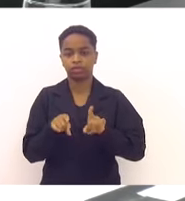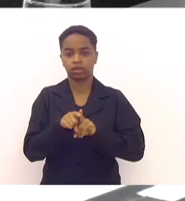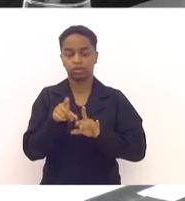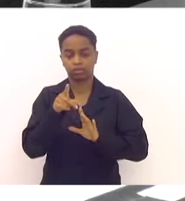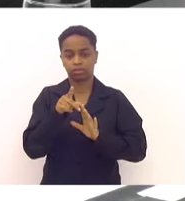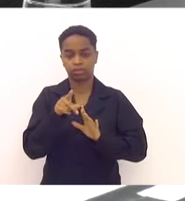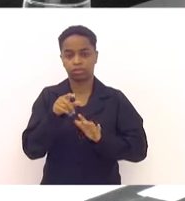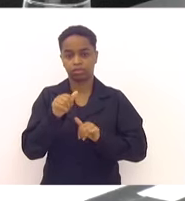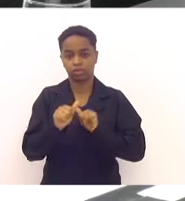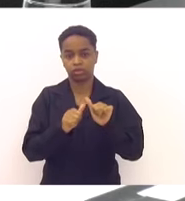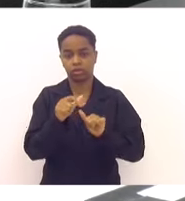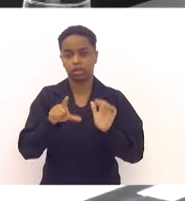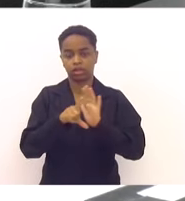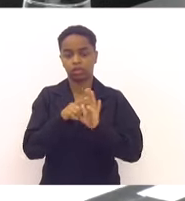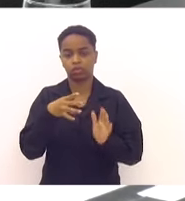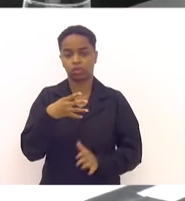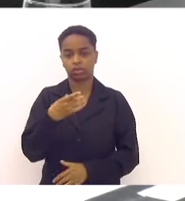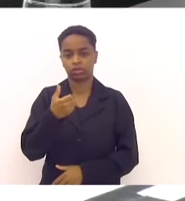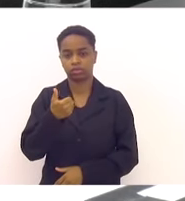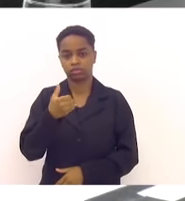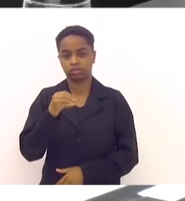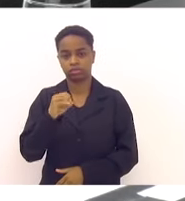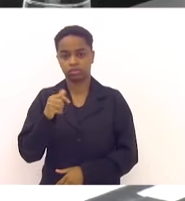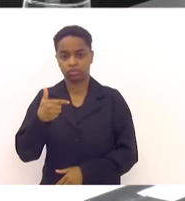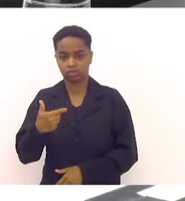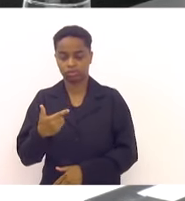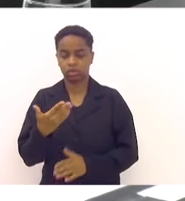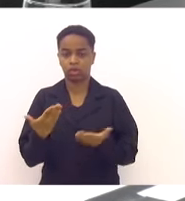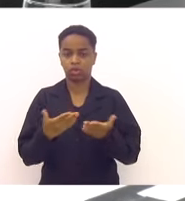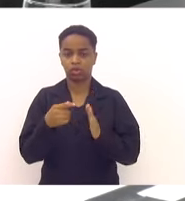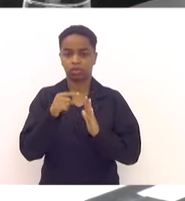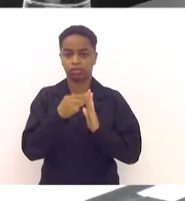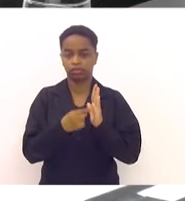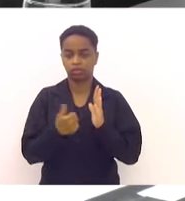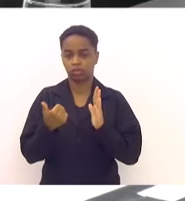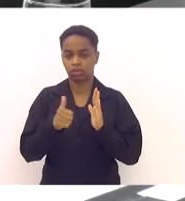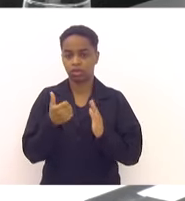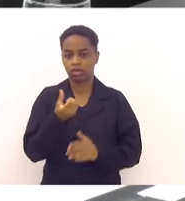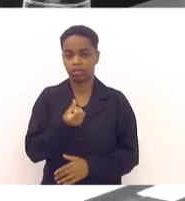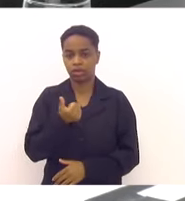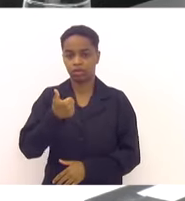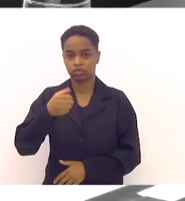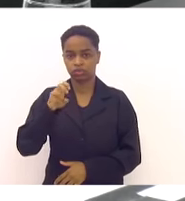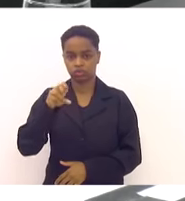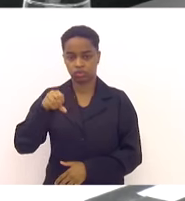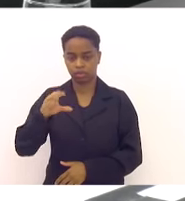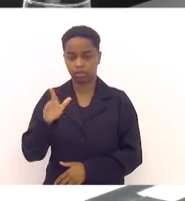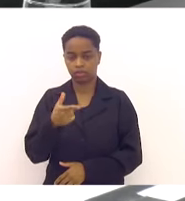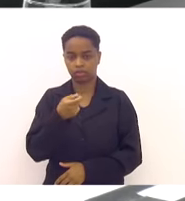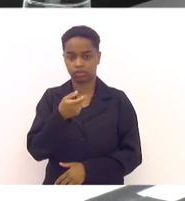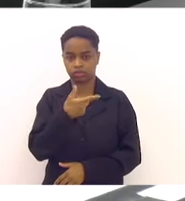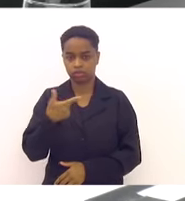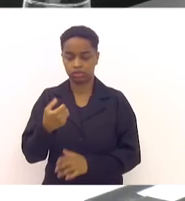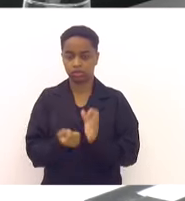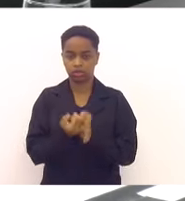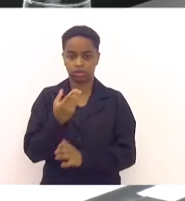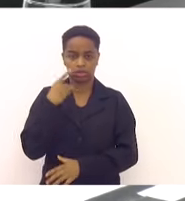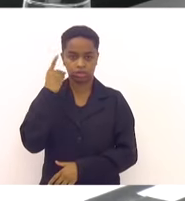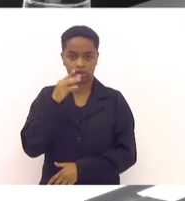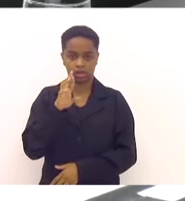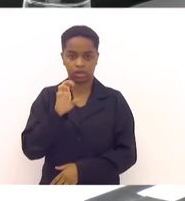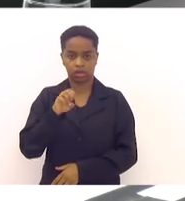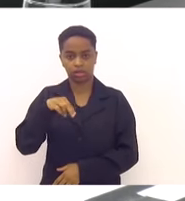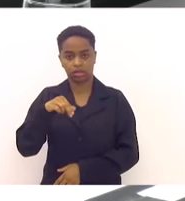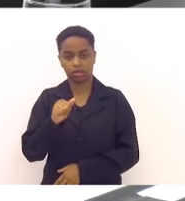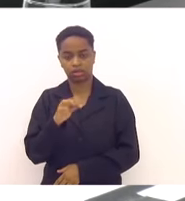a Lei 4102. 11 da pauta é o PL 6159 de 22, de autoria da deputada Renata Souza,